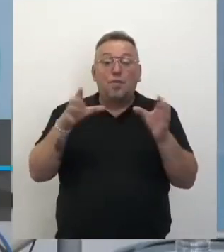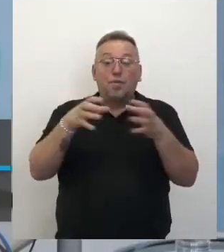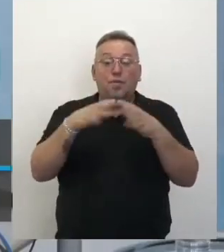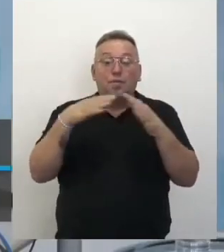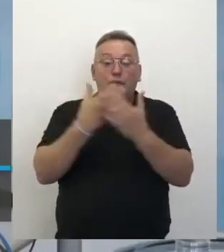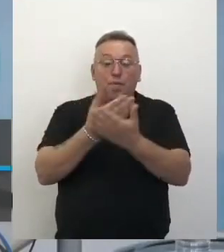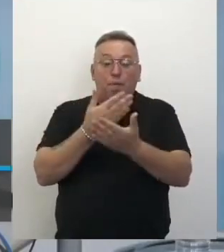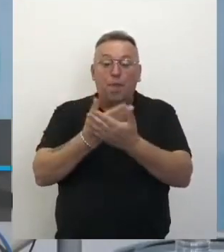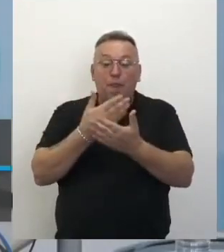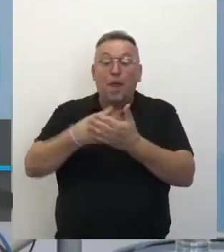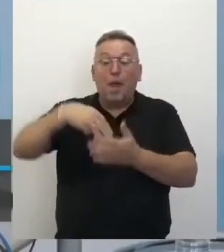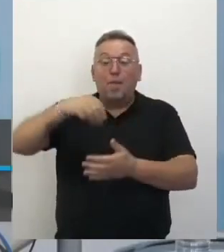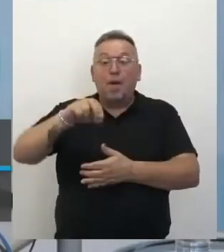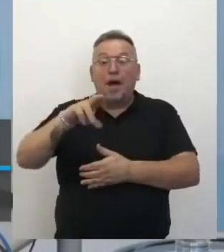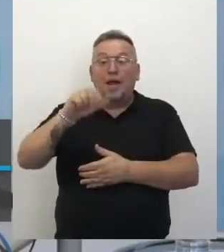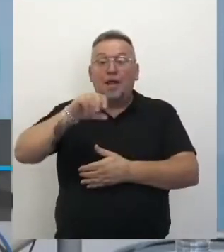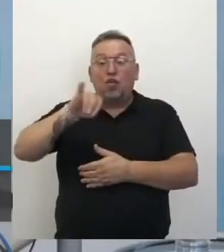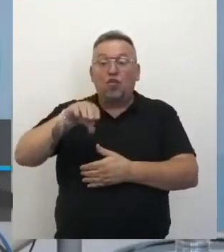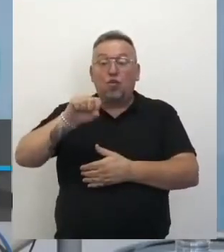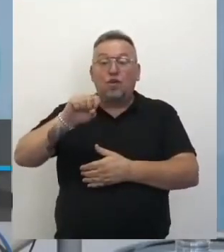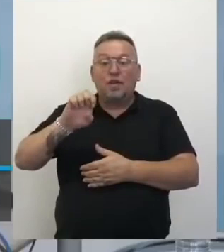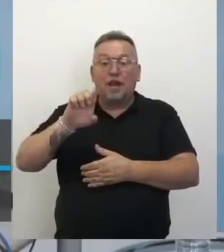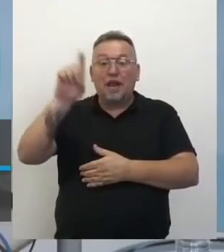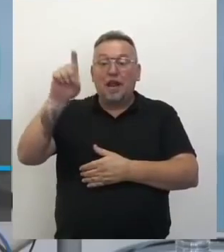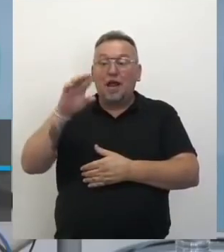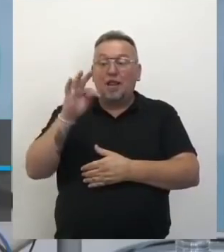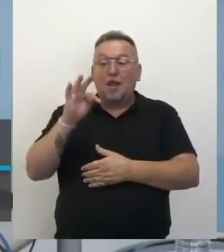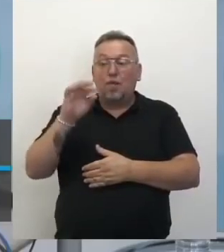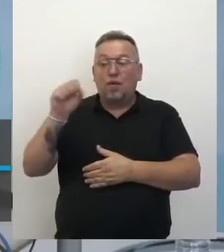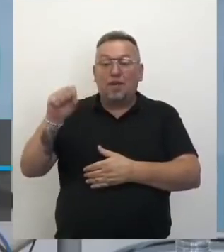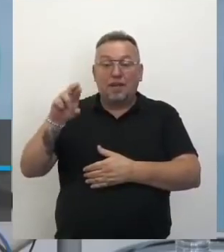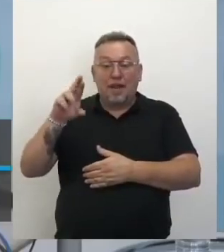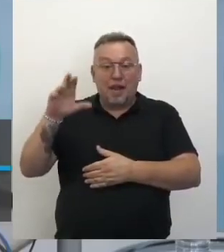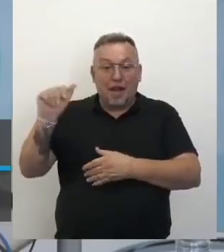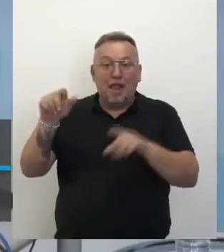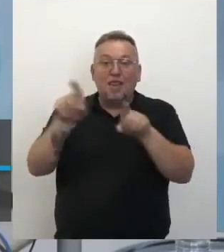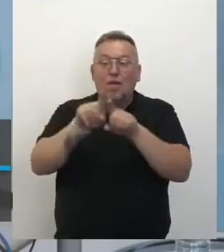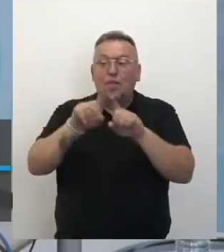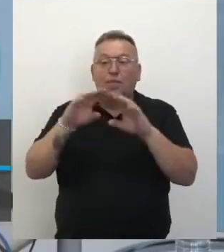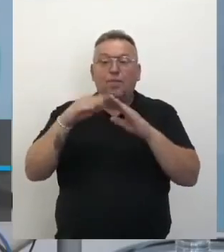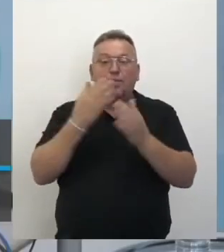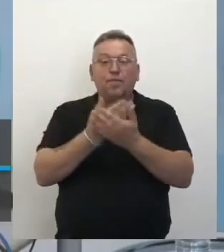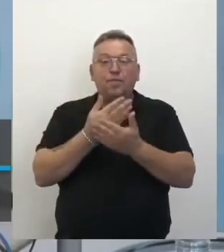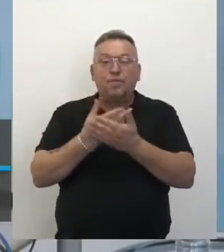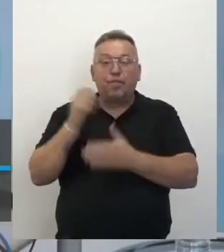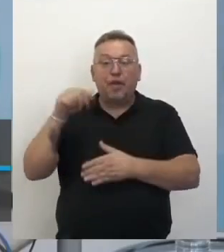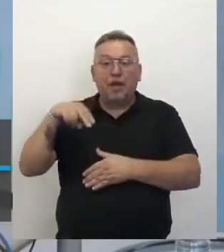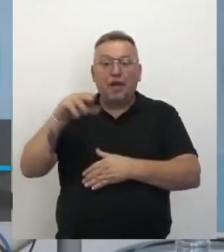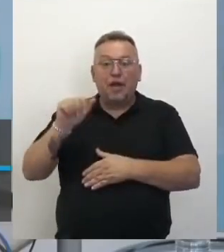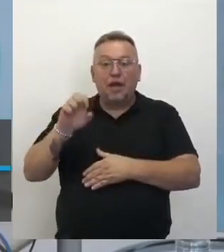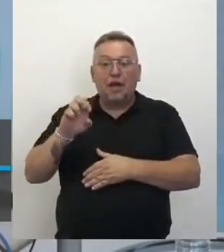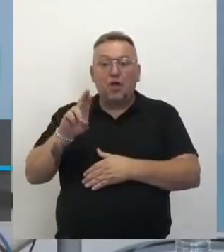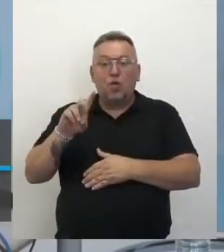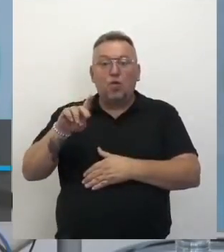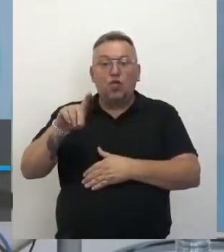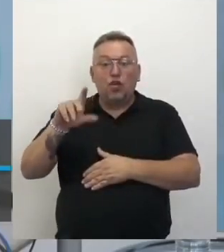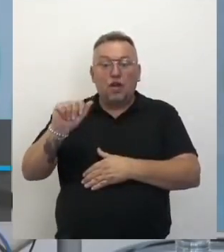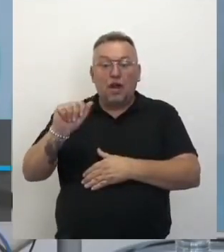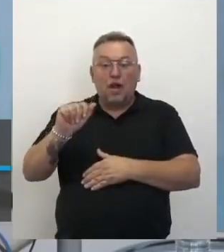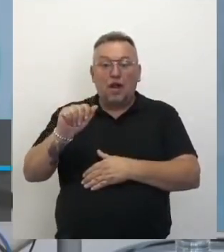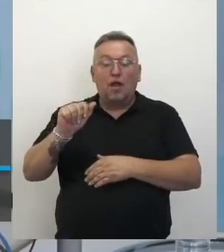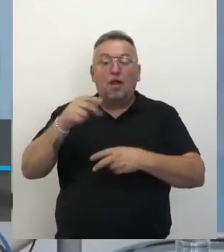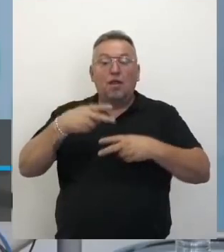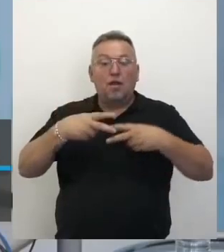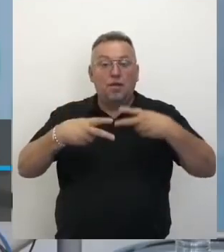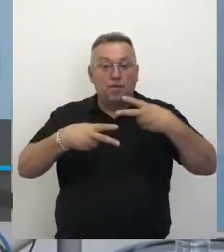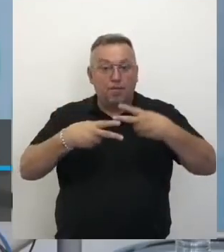Escola Estadual Maria José Antunes Ferraz de Taboão da Serra, também para a Escola Ana Erundina de São José dos Campos, para a